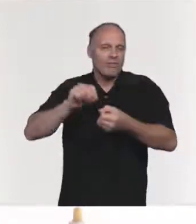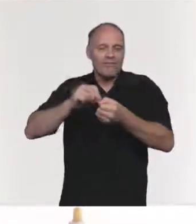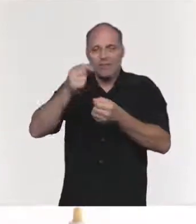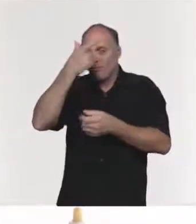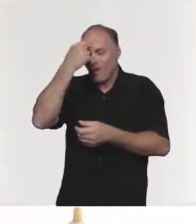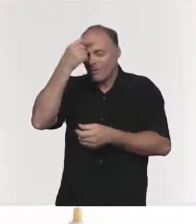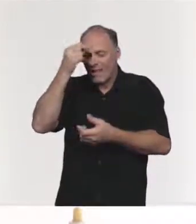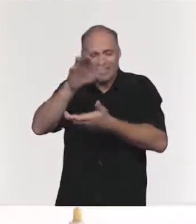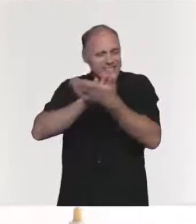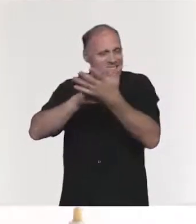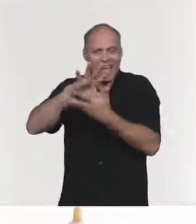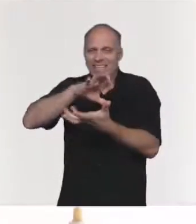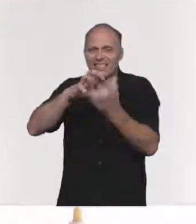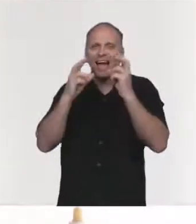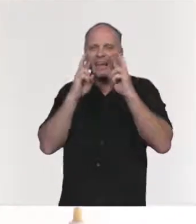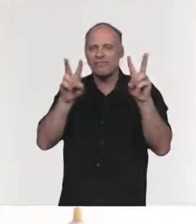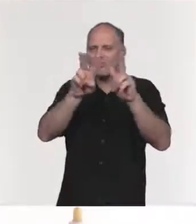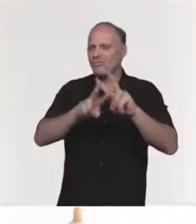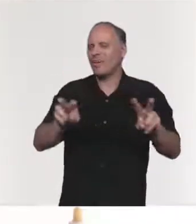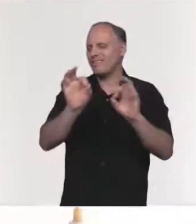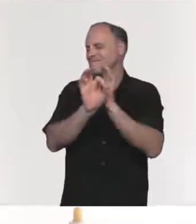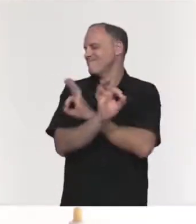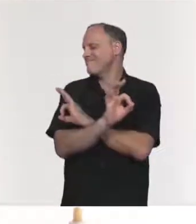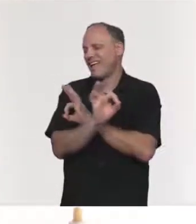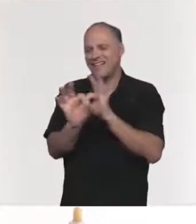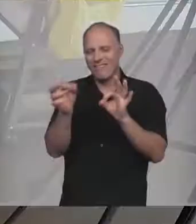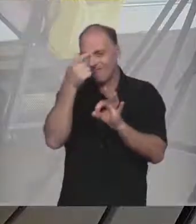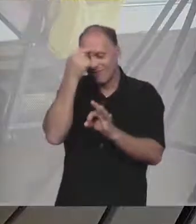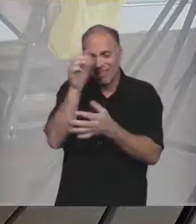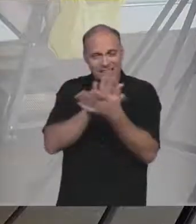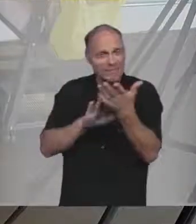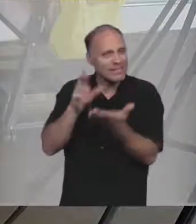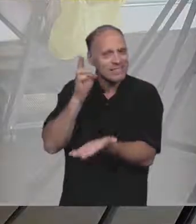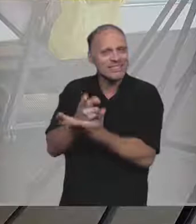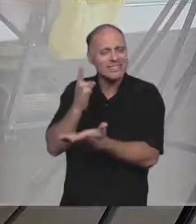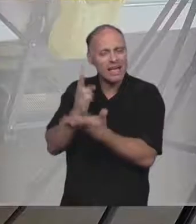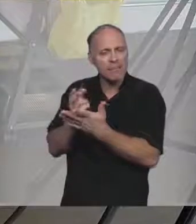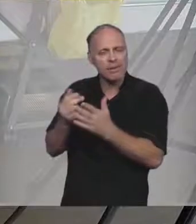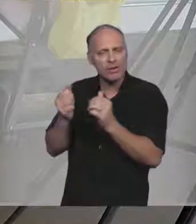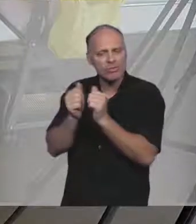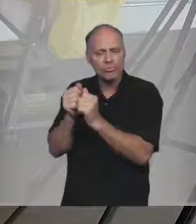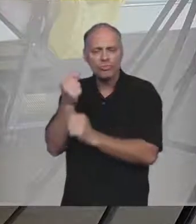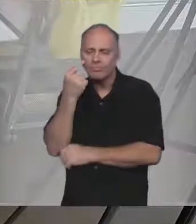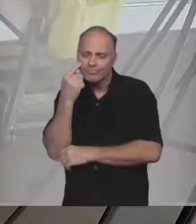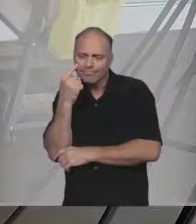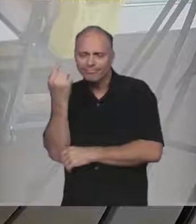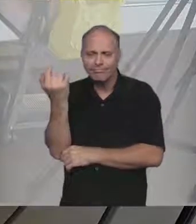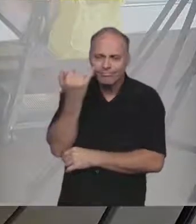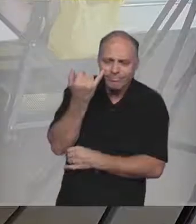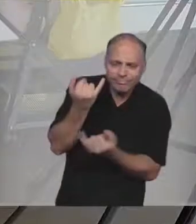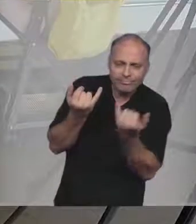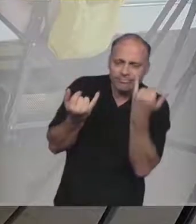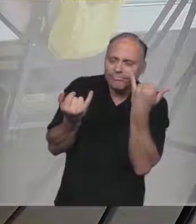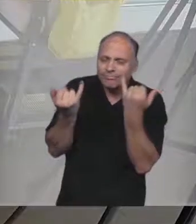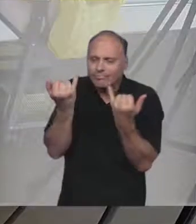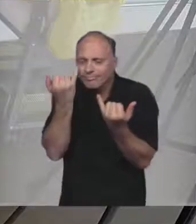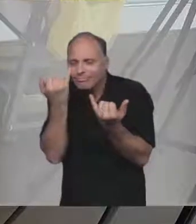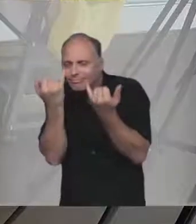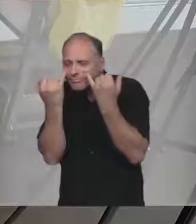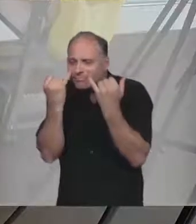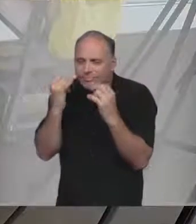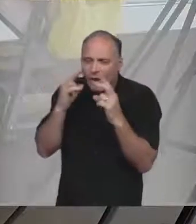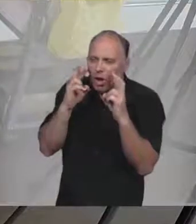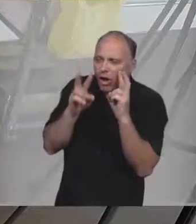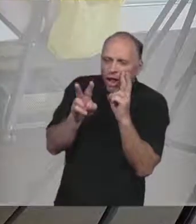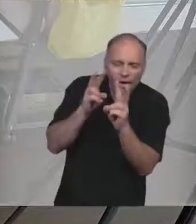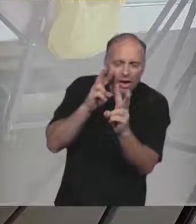feito uma faculdade de artes visuais, mas sempre acompanhei. Talvez por isso eu tinha uma facilidade